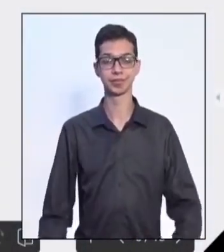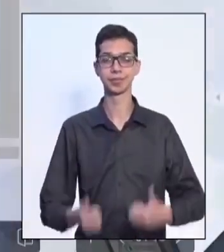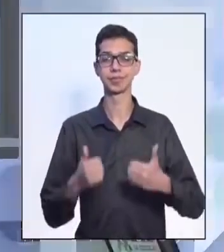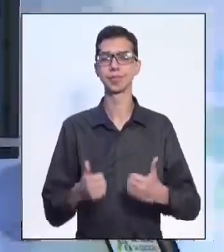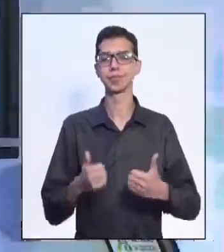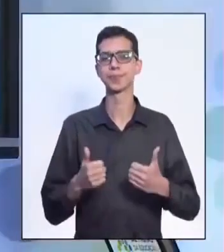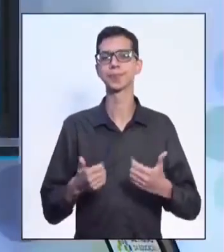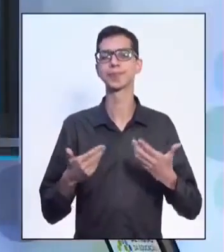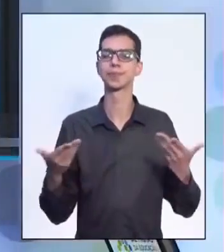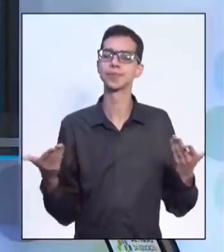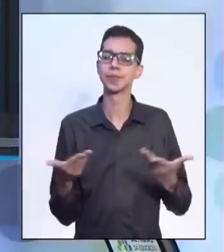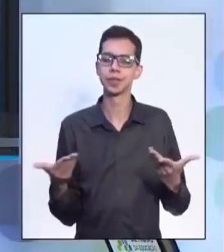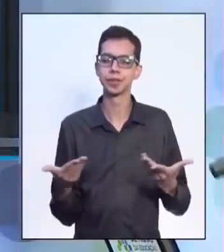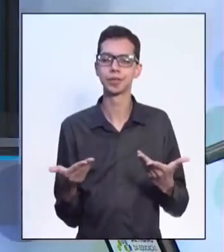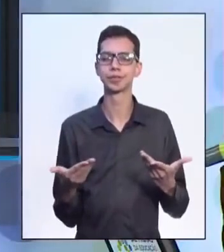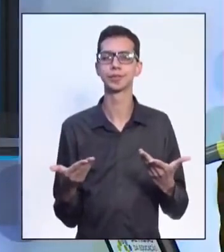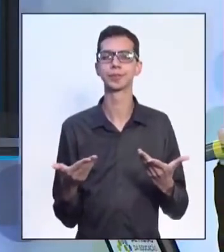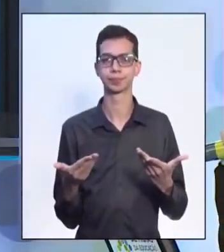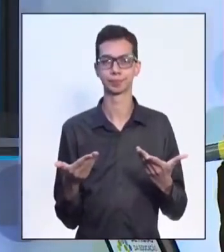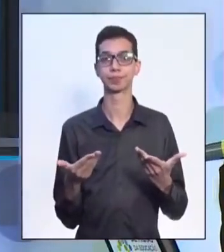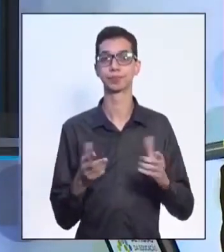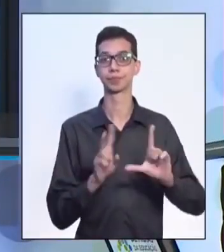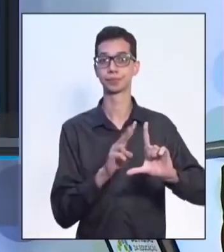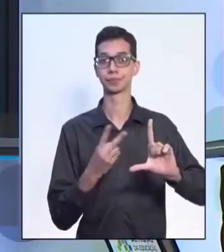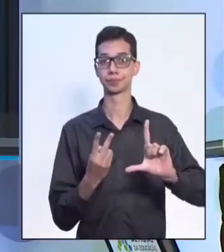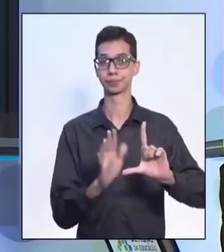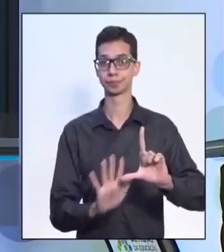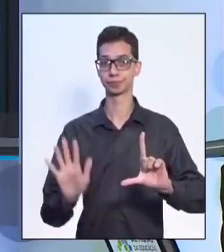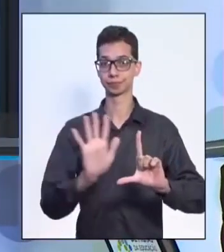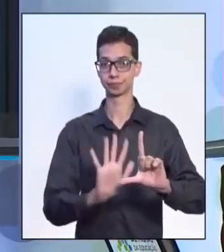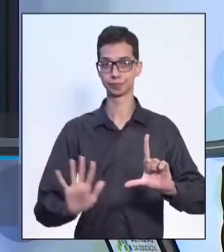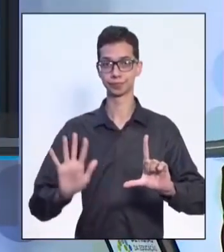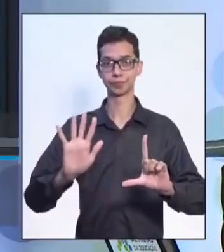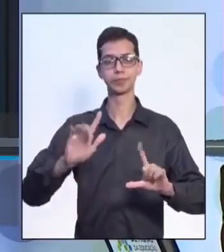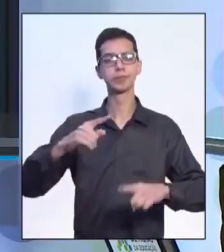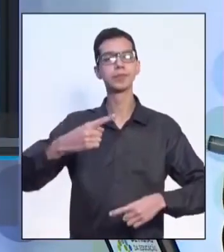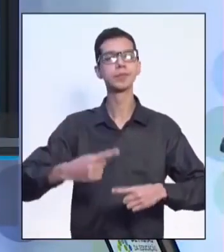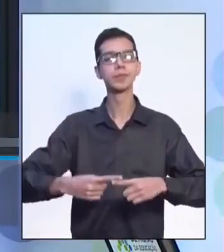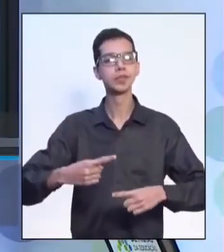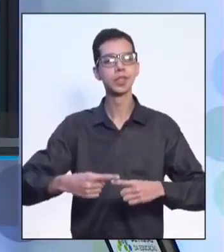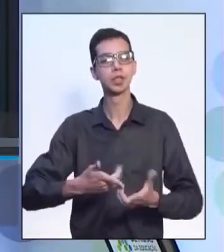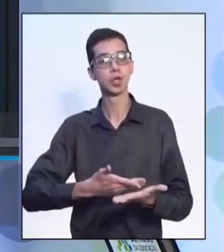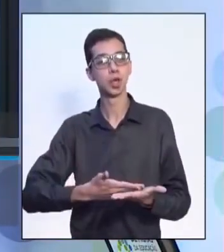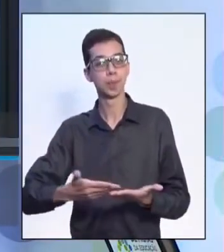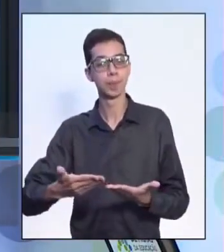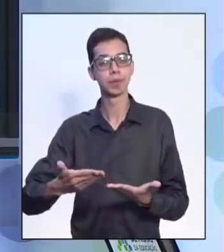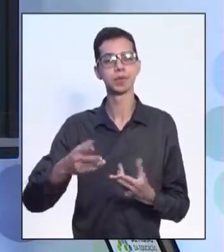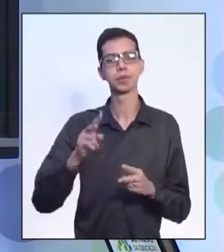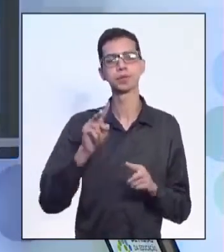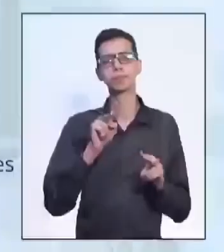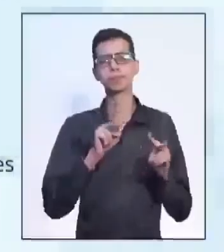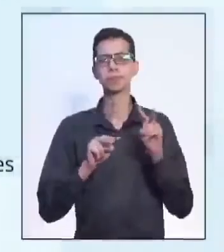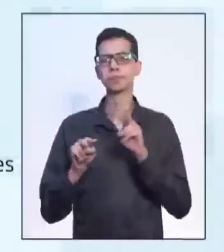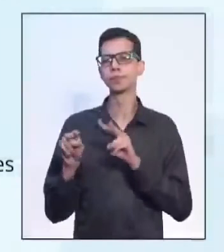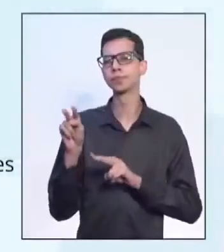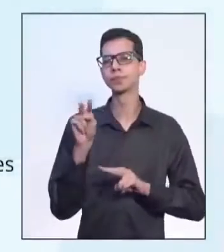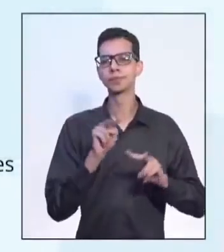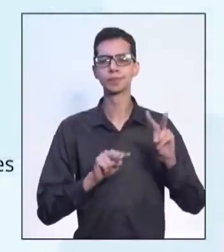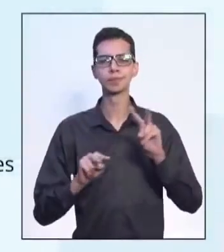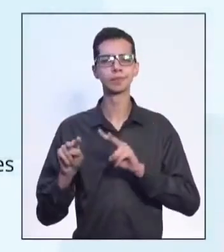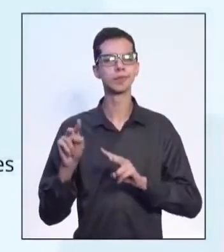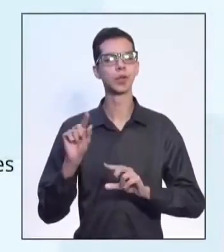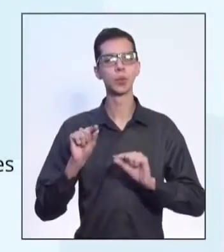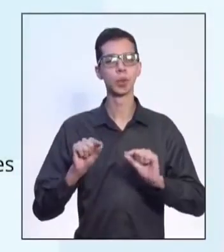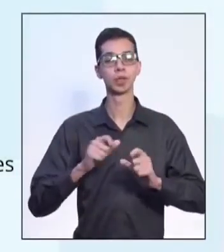muito bem. Então, agora, por favor, próximo slide, porque nós vamos começar a ver a soma e produto da